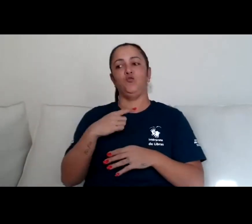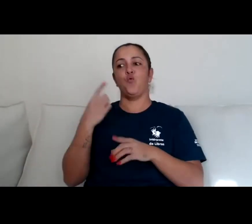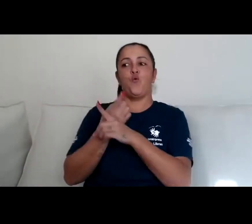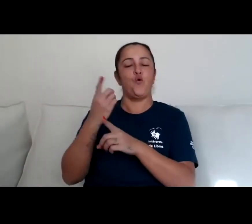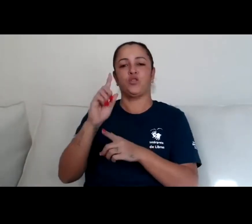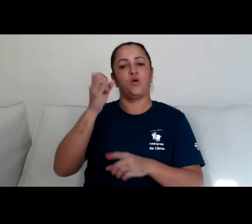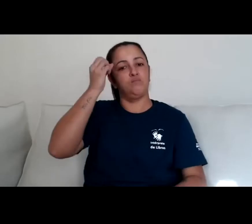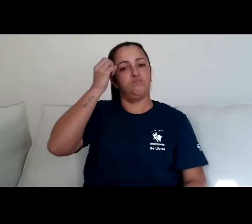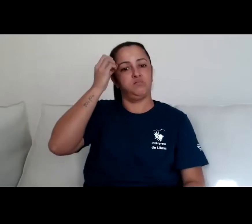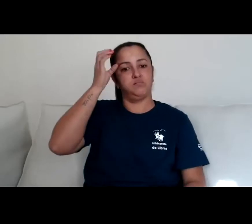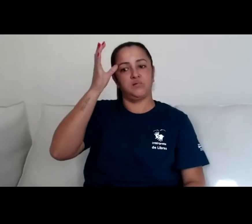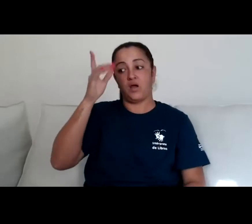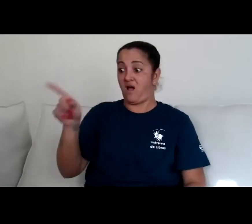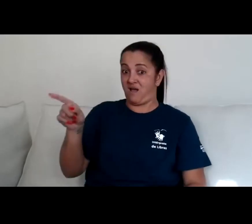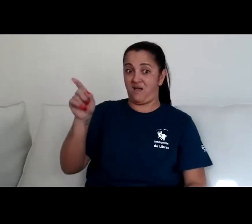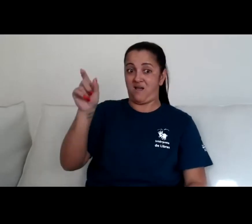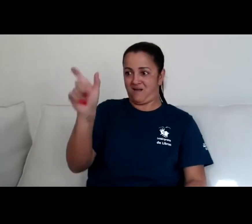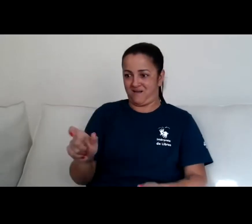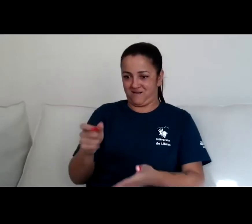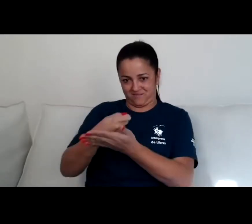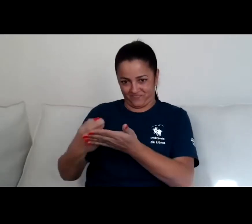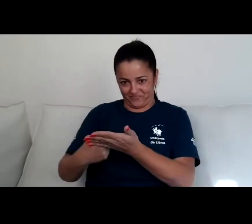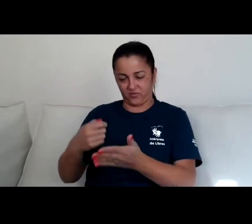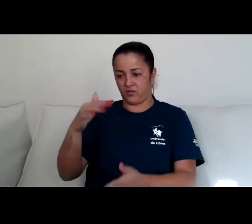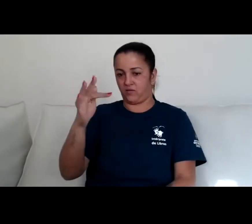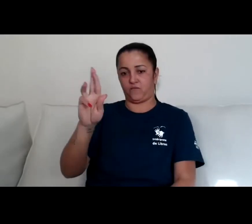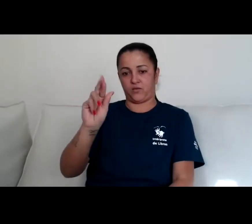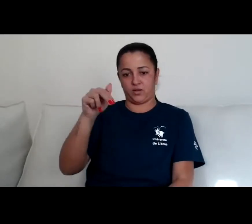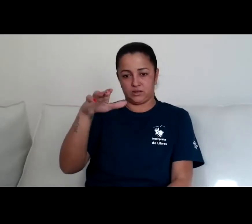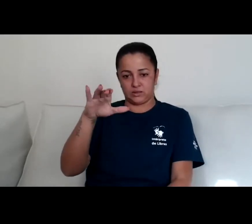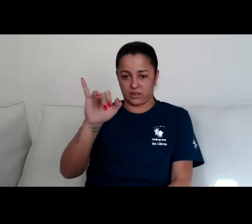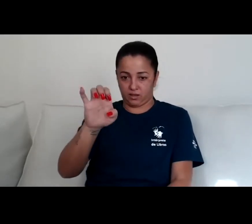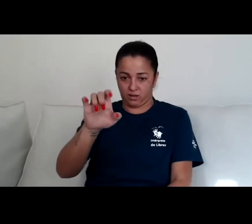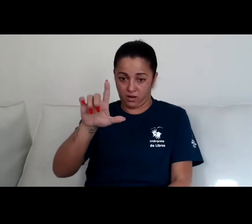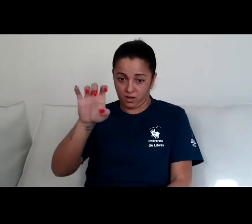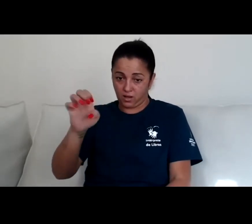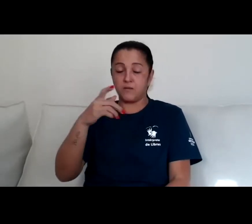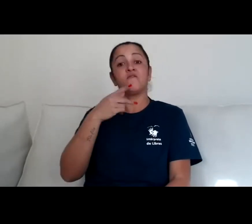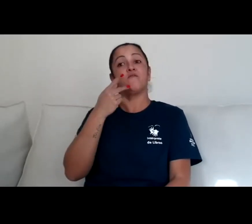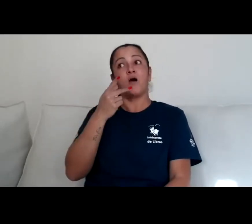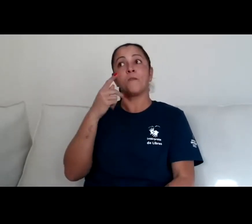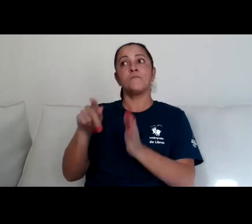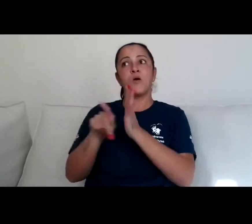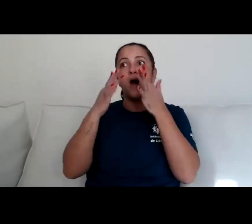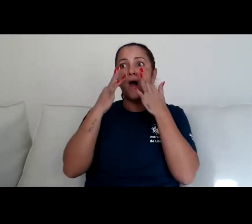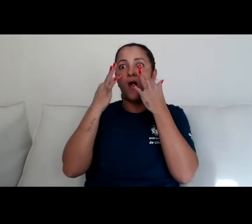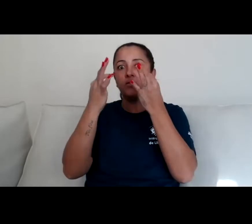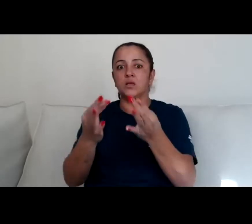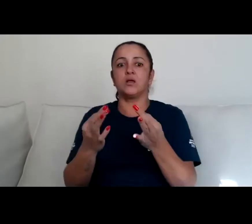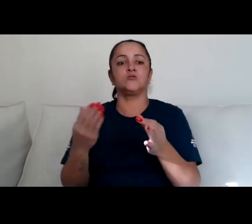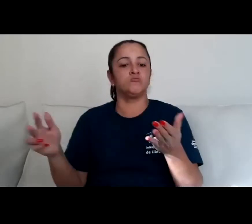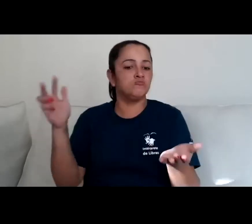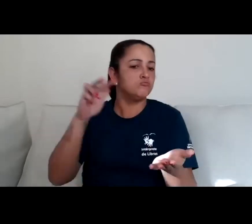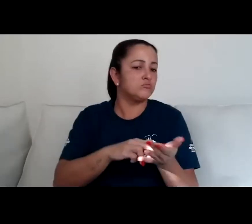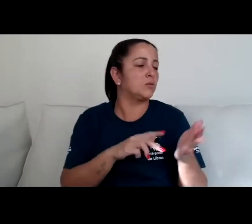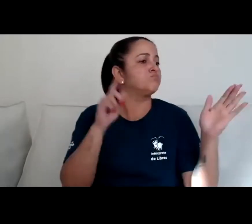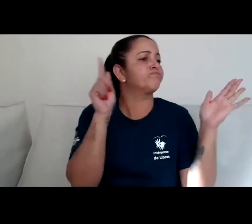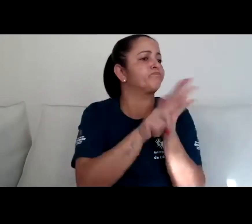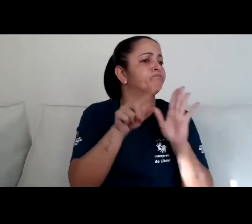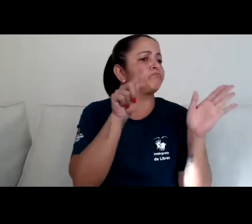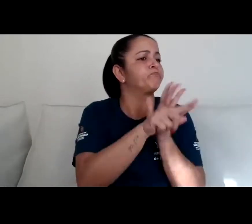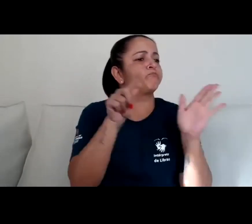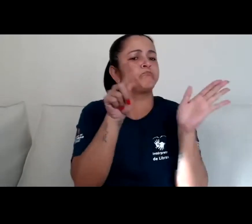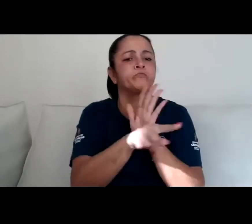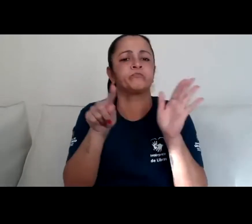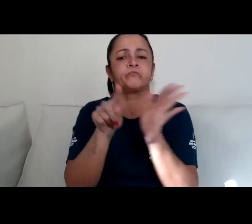vem dizer é isso, a gente tem que ficar atento e buscar essas informações. A gente tem que buscar essa